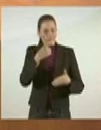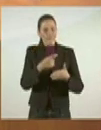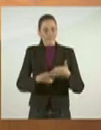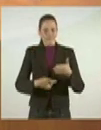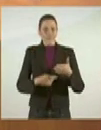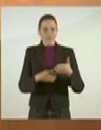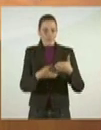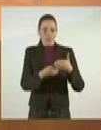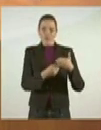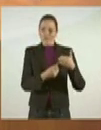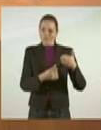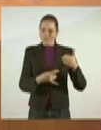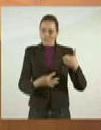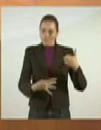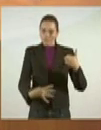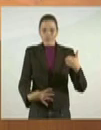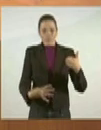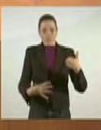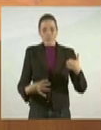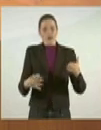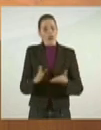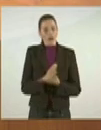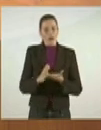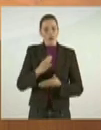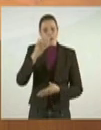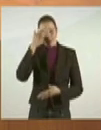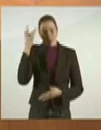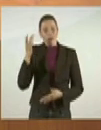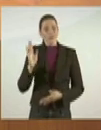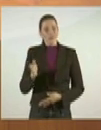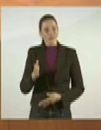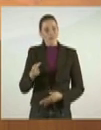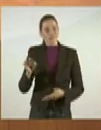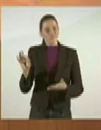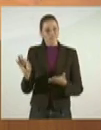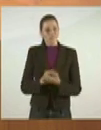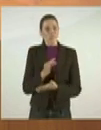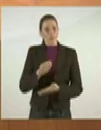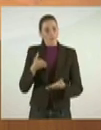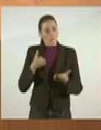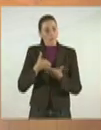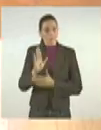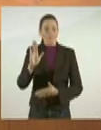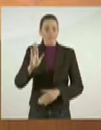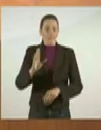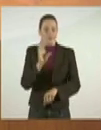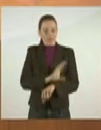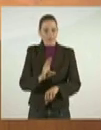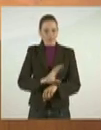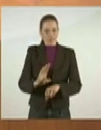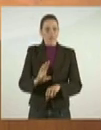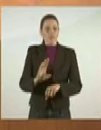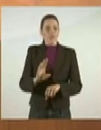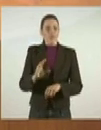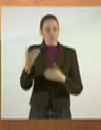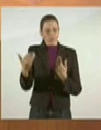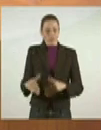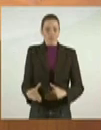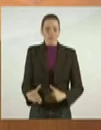edital número 01 de 2009 da rede pública de ensino bem como estudar a possibilidade de fazer a convocação dos